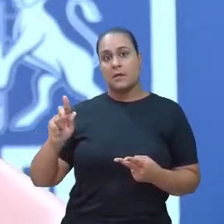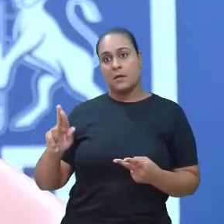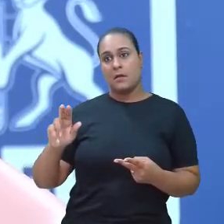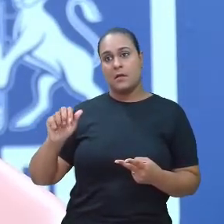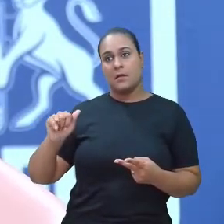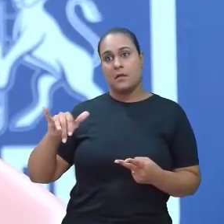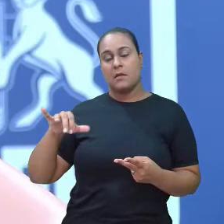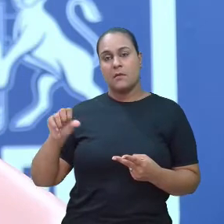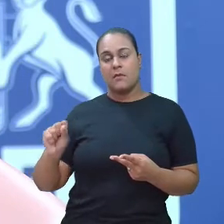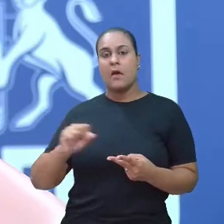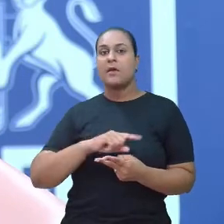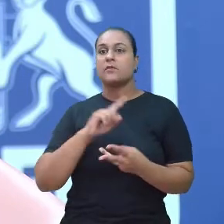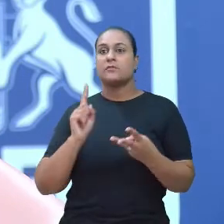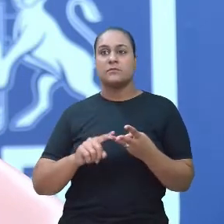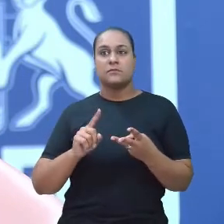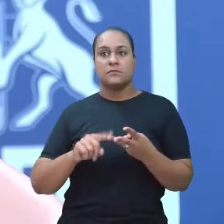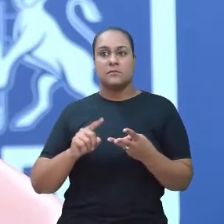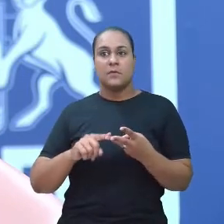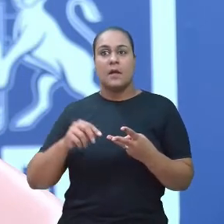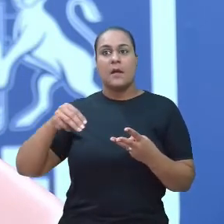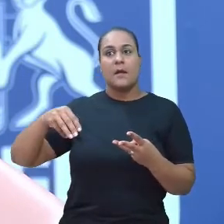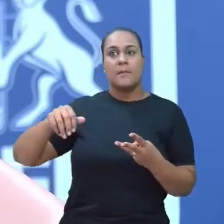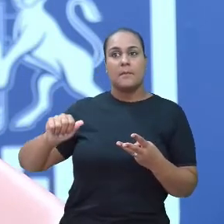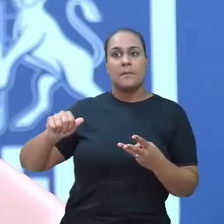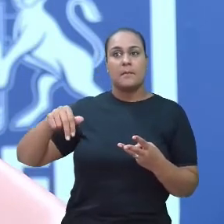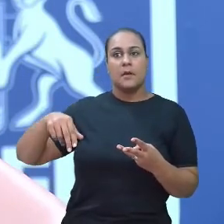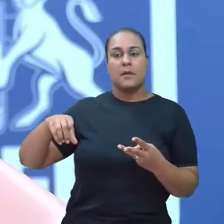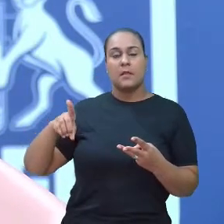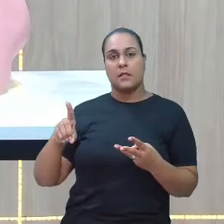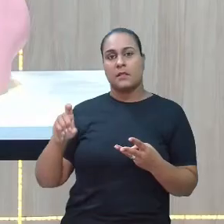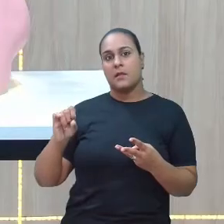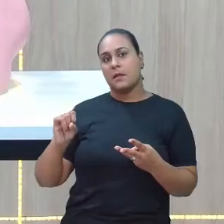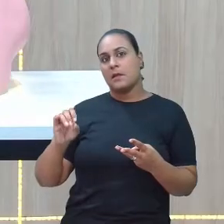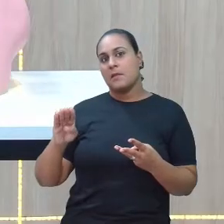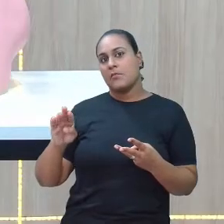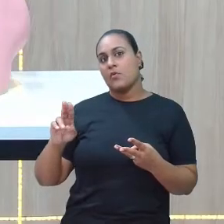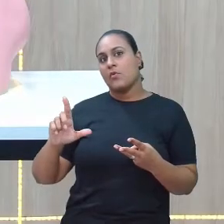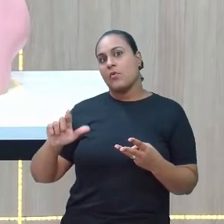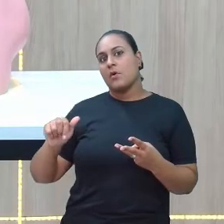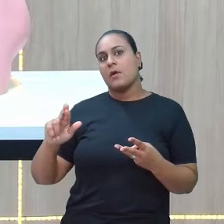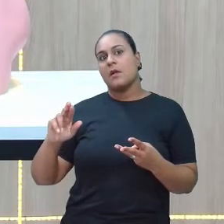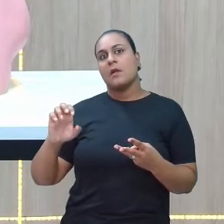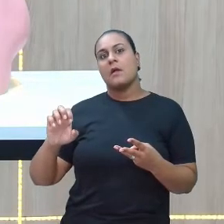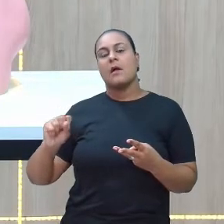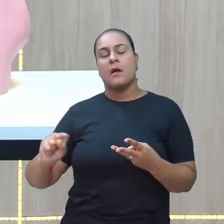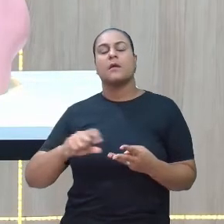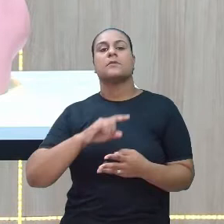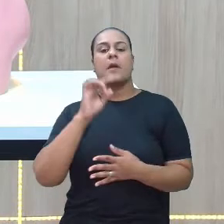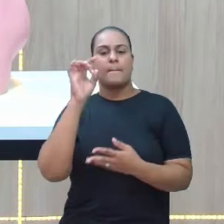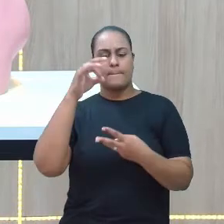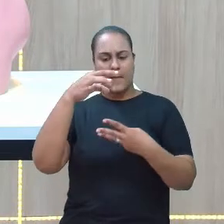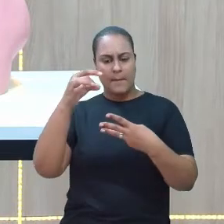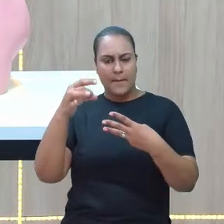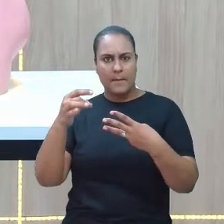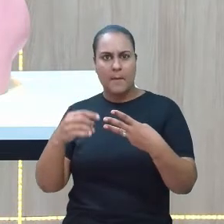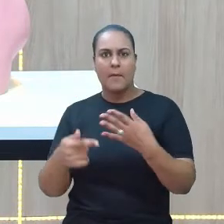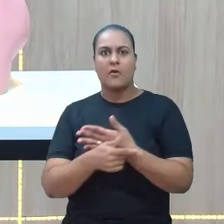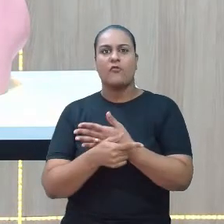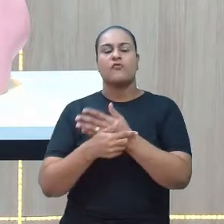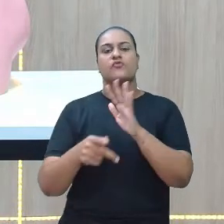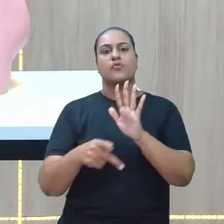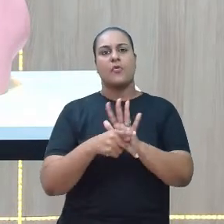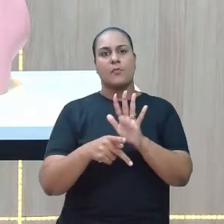as submandibulares. Então, cada uma realizando a sua função. São